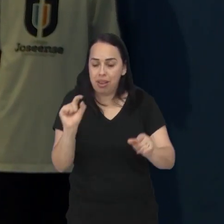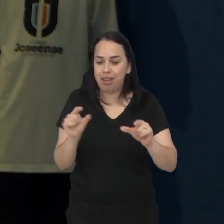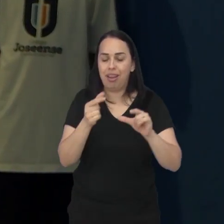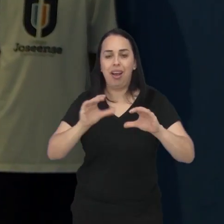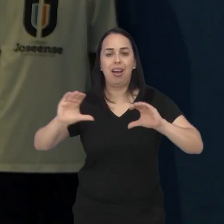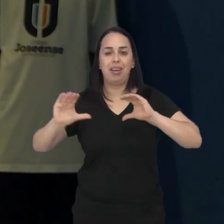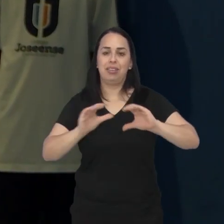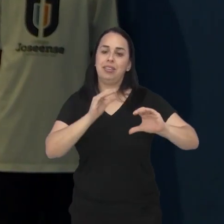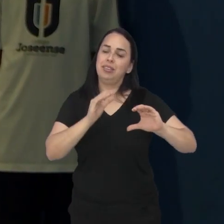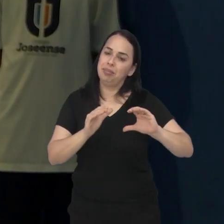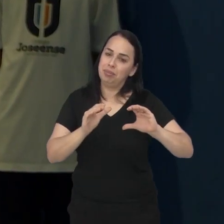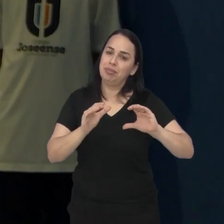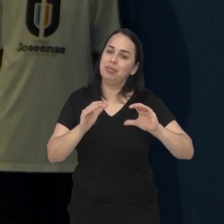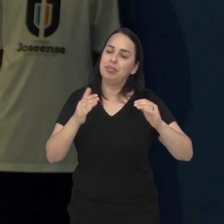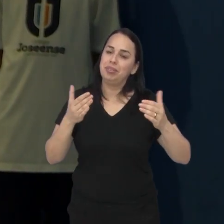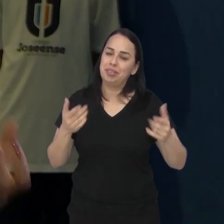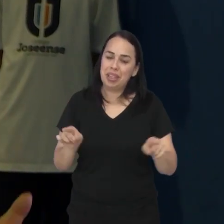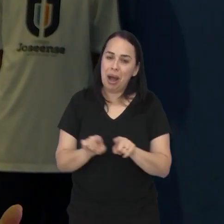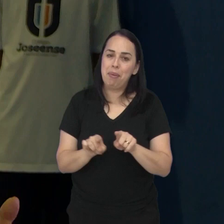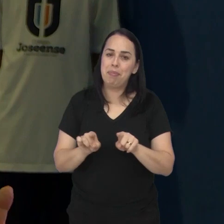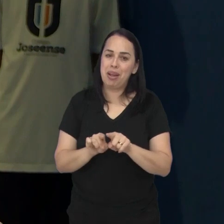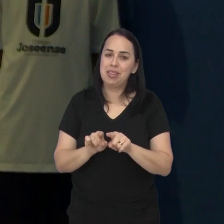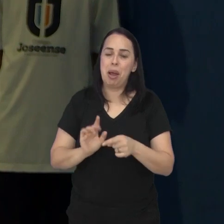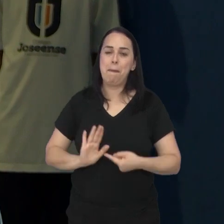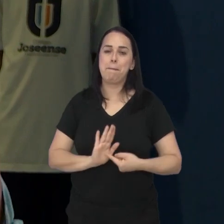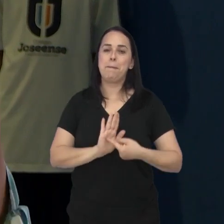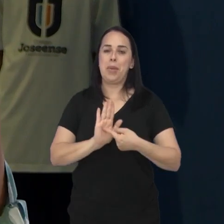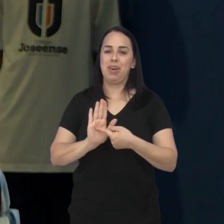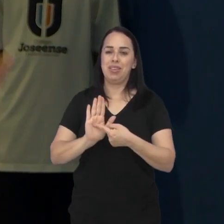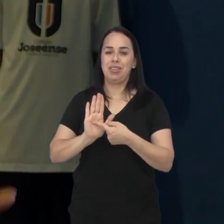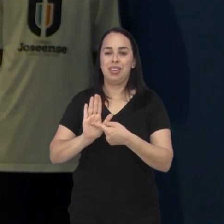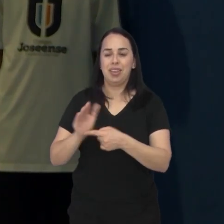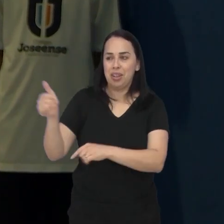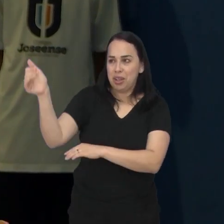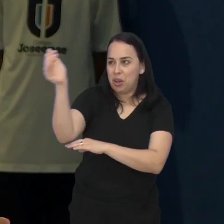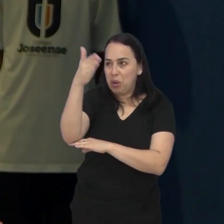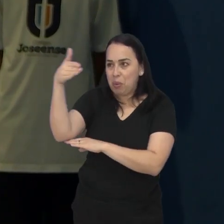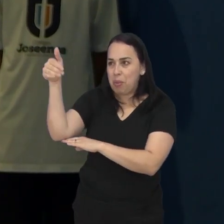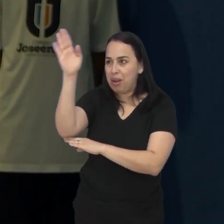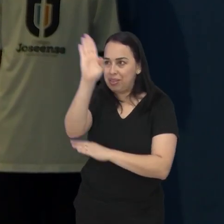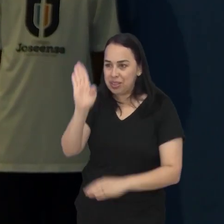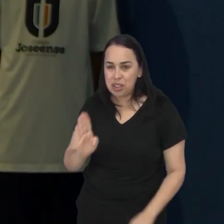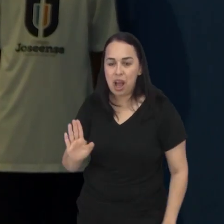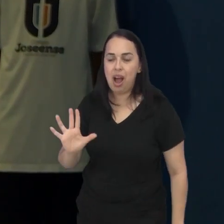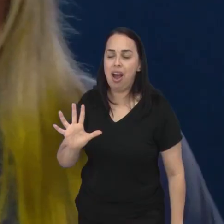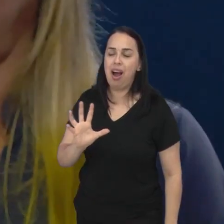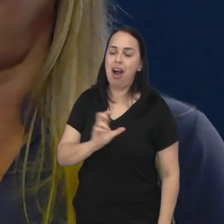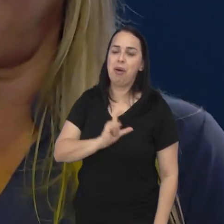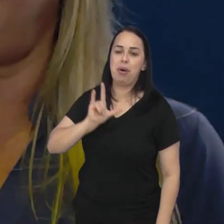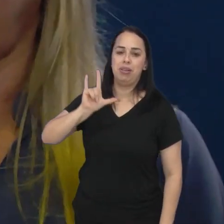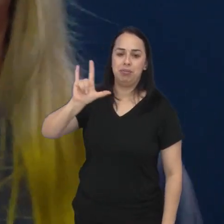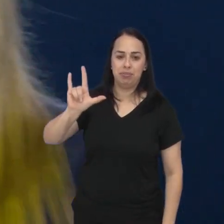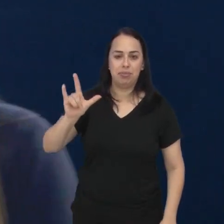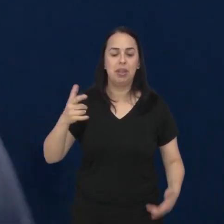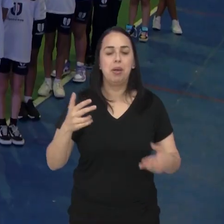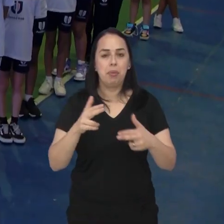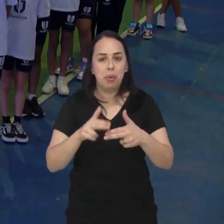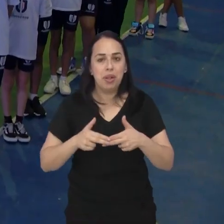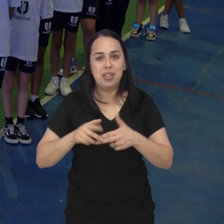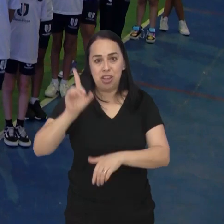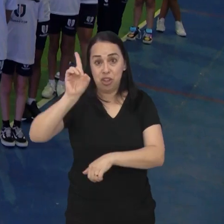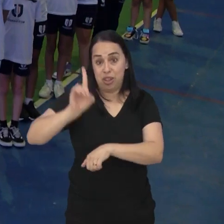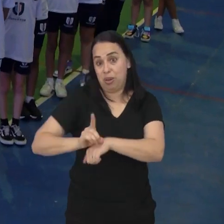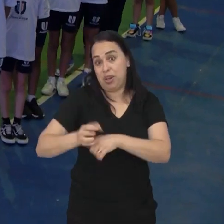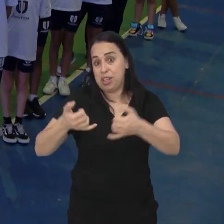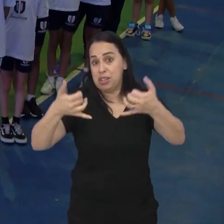estudantes aprendessem a cantar o hino, além, é claro, de servir como demonstração de amor à pátria. Para a diretora,